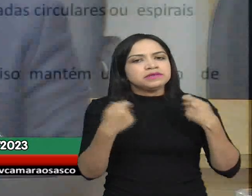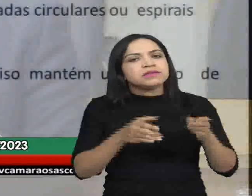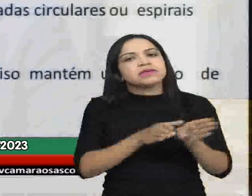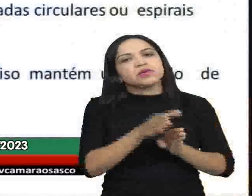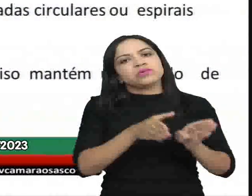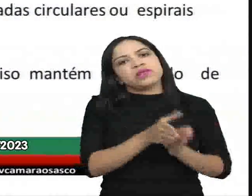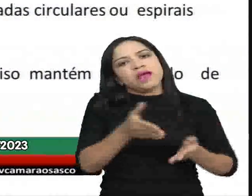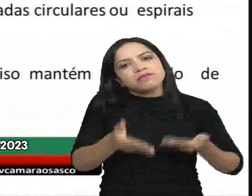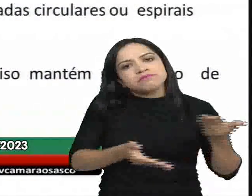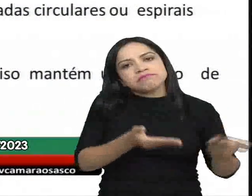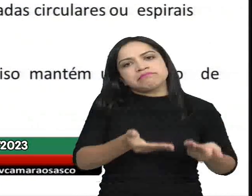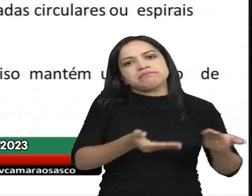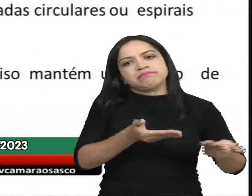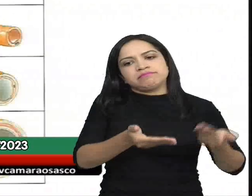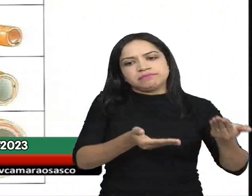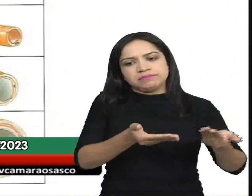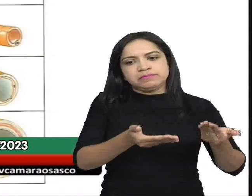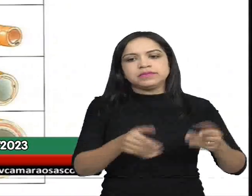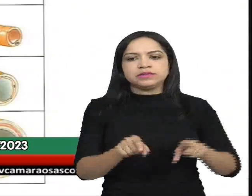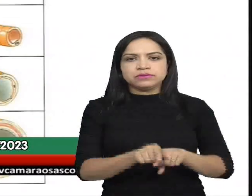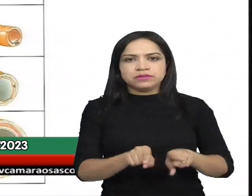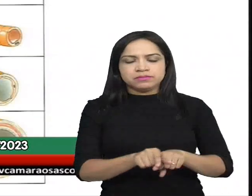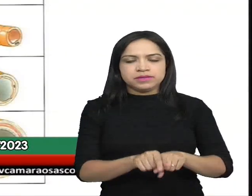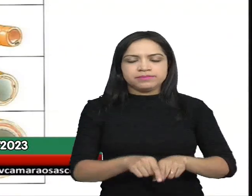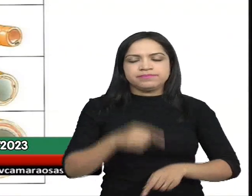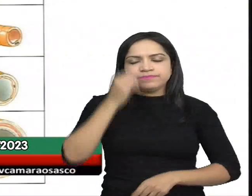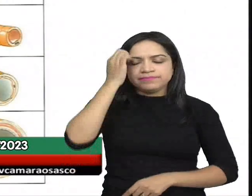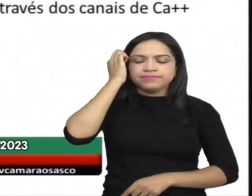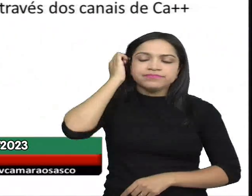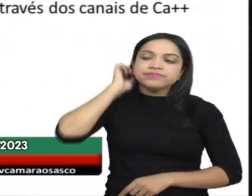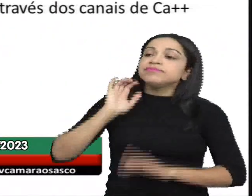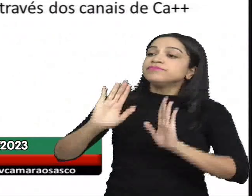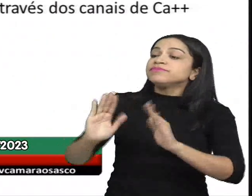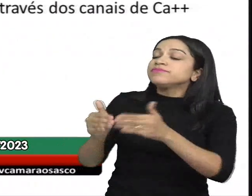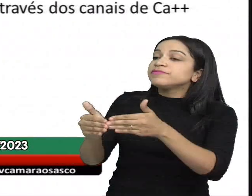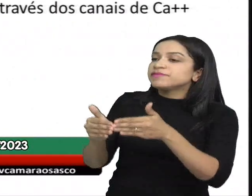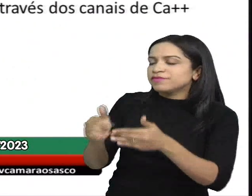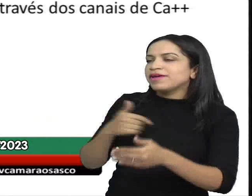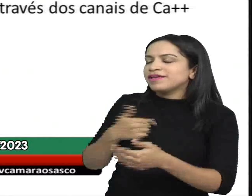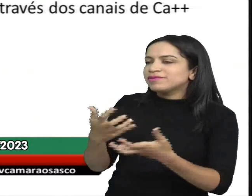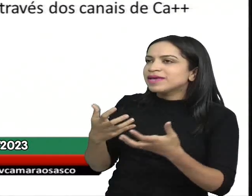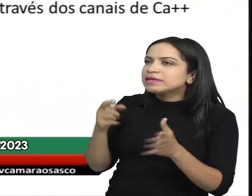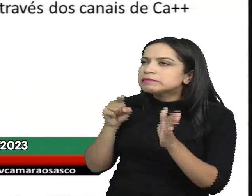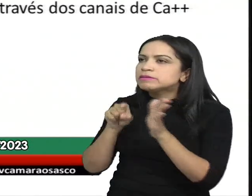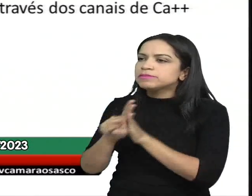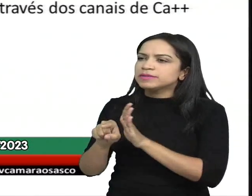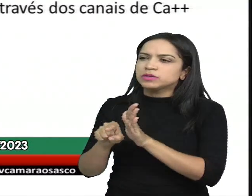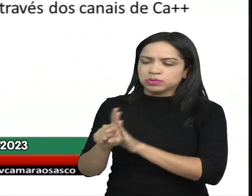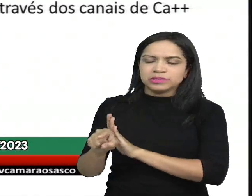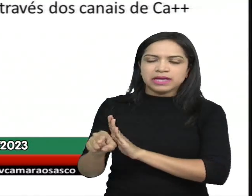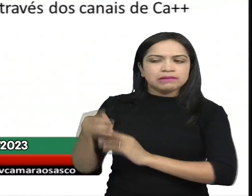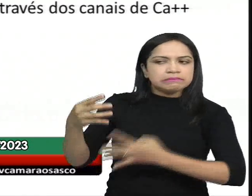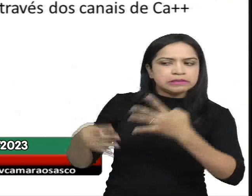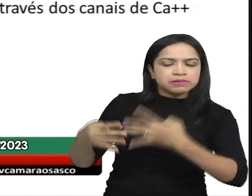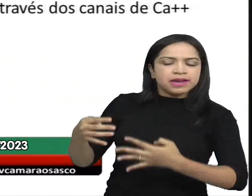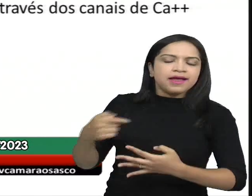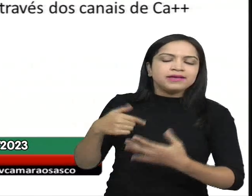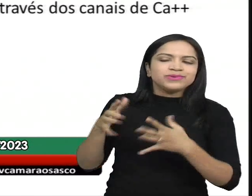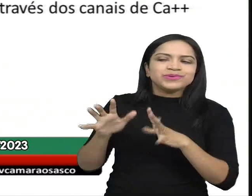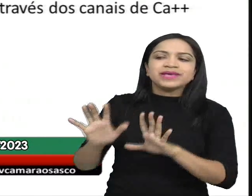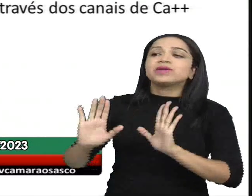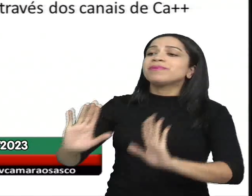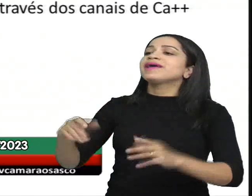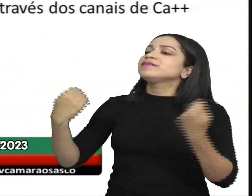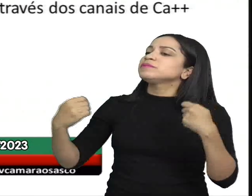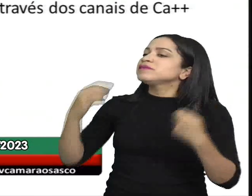Doutor, eu vou ir perguntando para o doutor. Pode, por favor. Vou te interrompendo aí um pouquinho, porque é só para que pudermos entender,